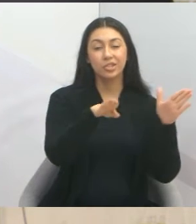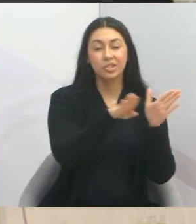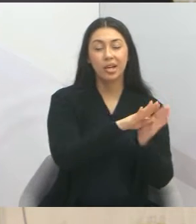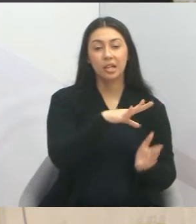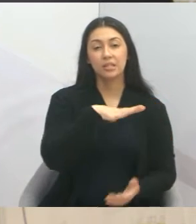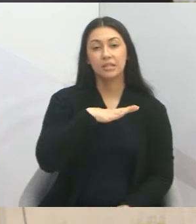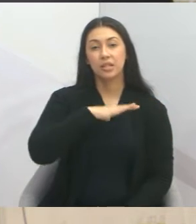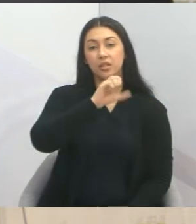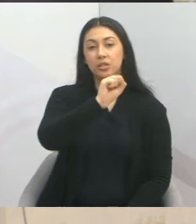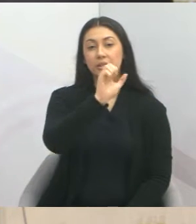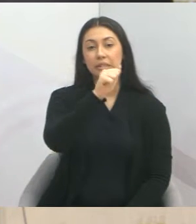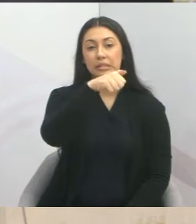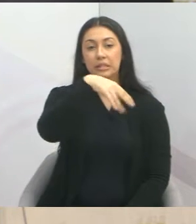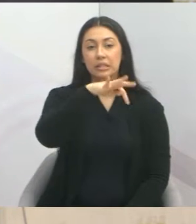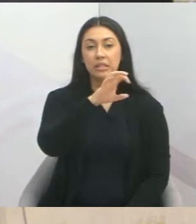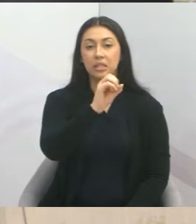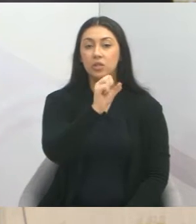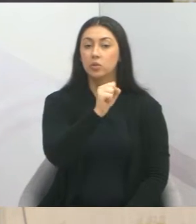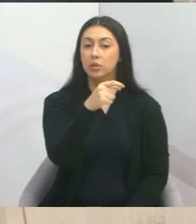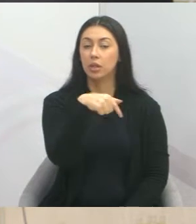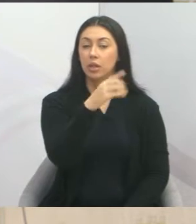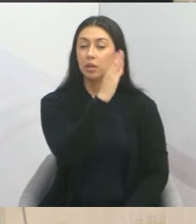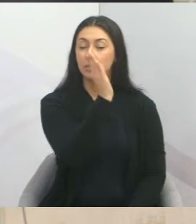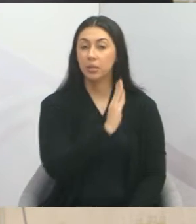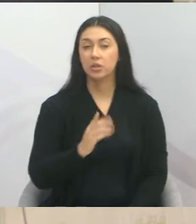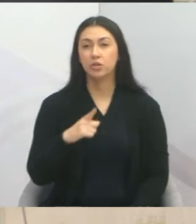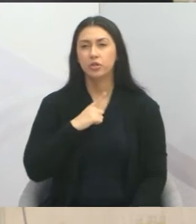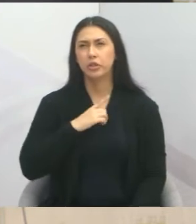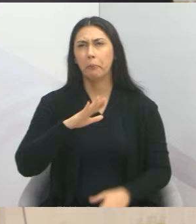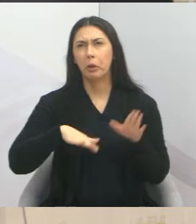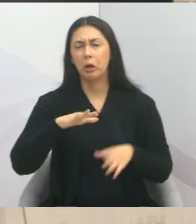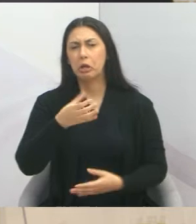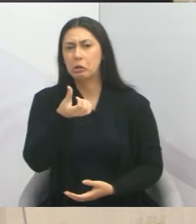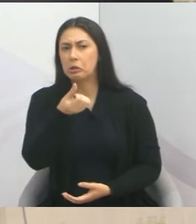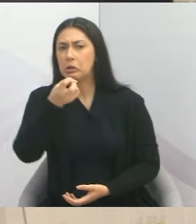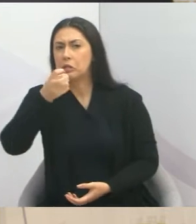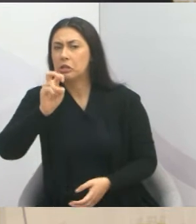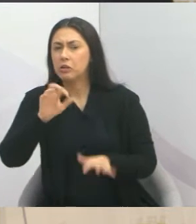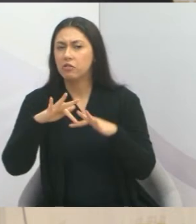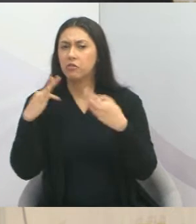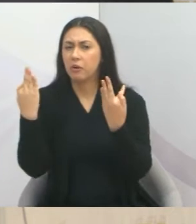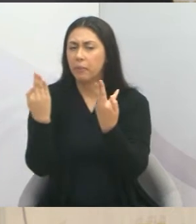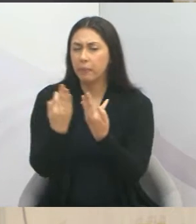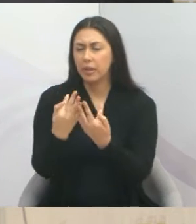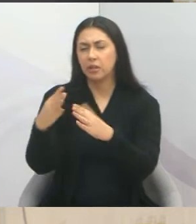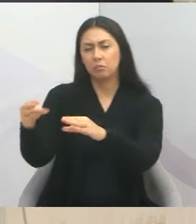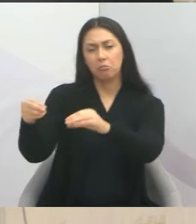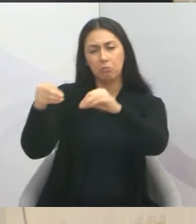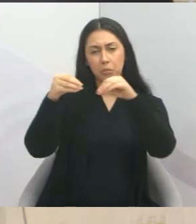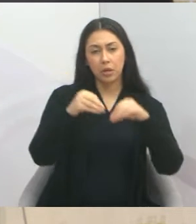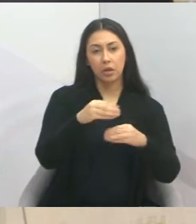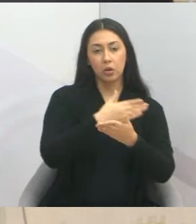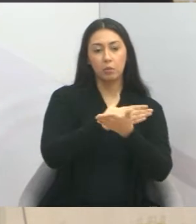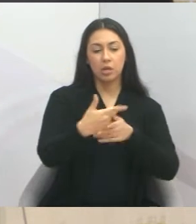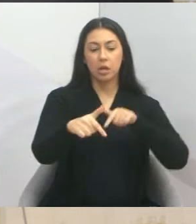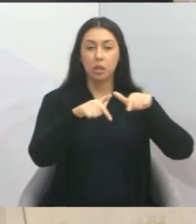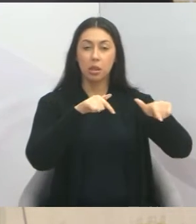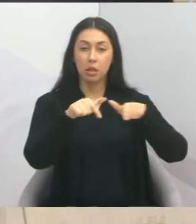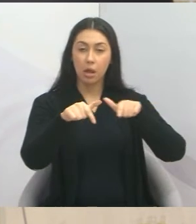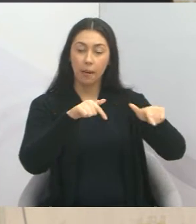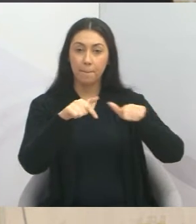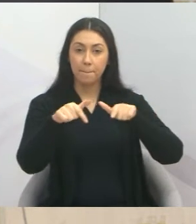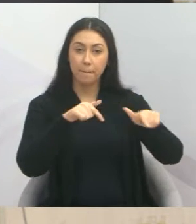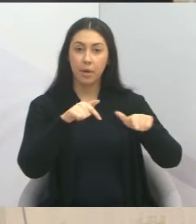1908 vindo 165 famílias 731 pessoas que foram trabalhar nos Cafezais